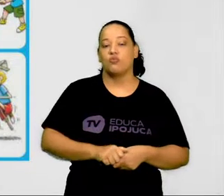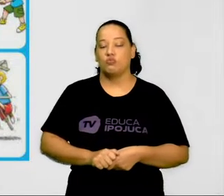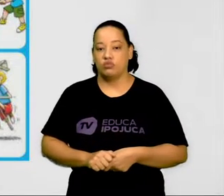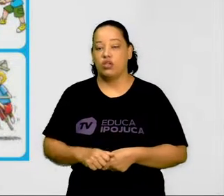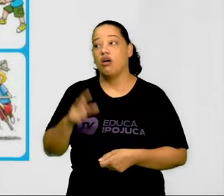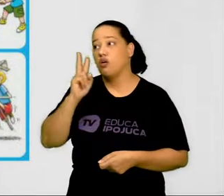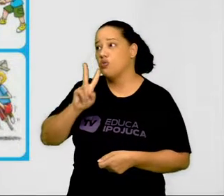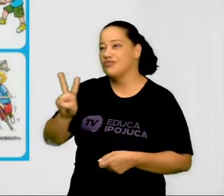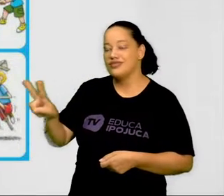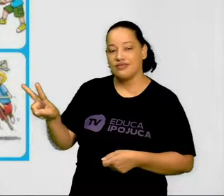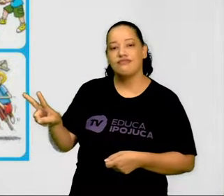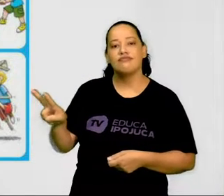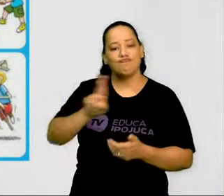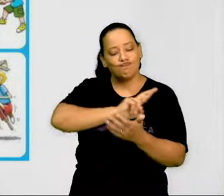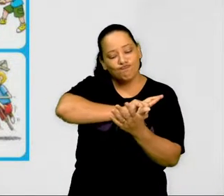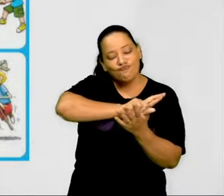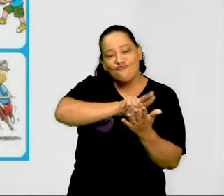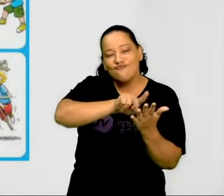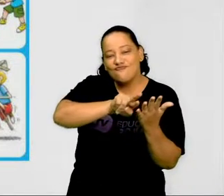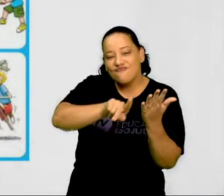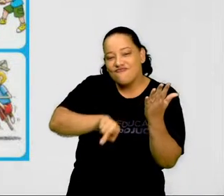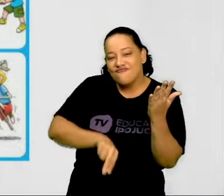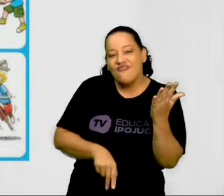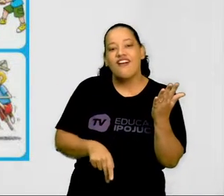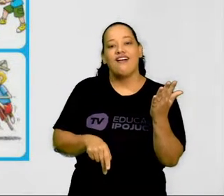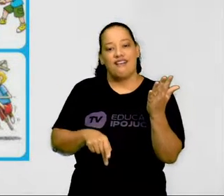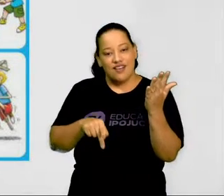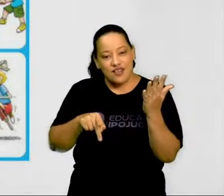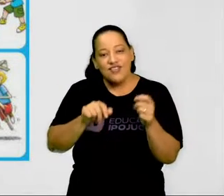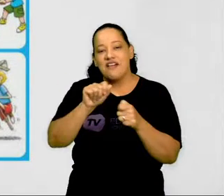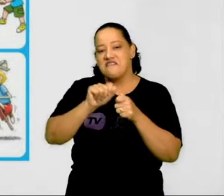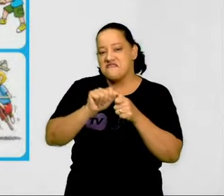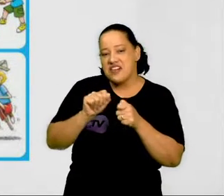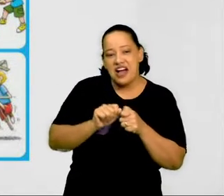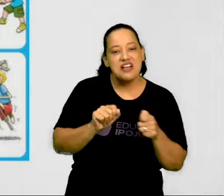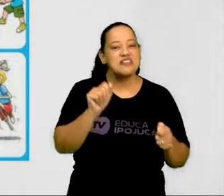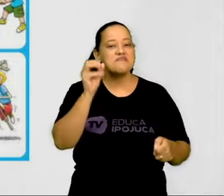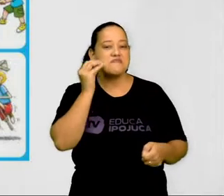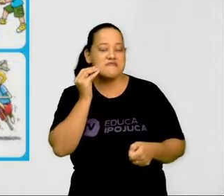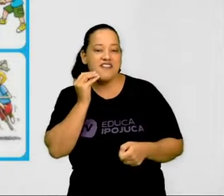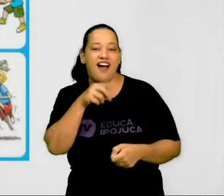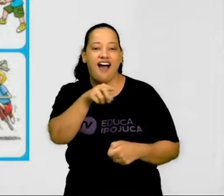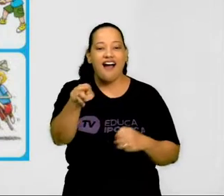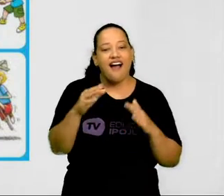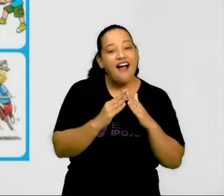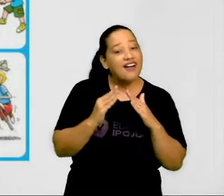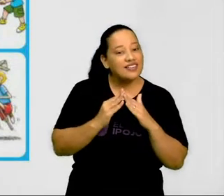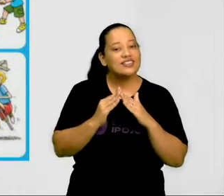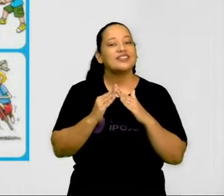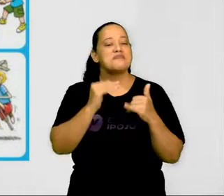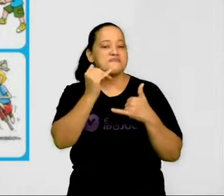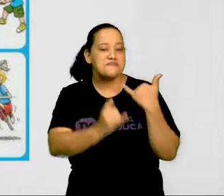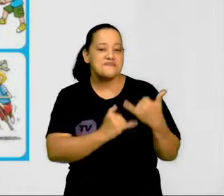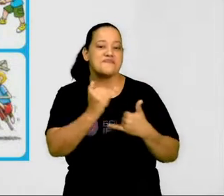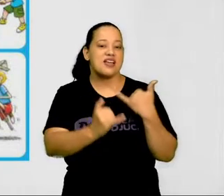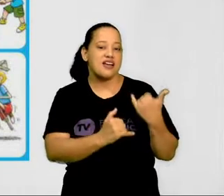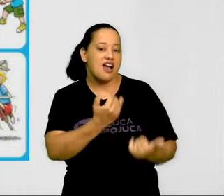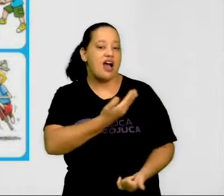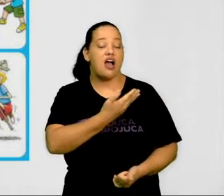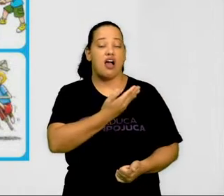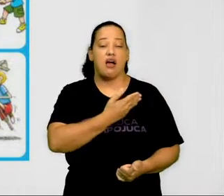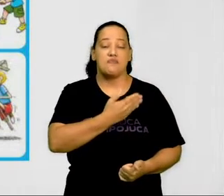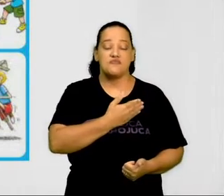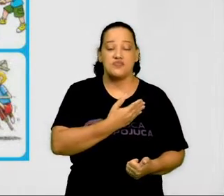Observe Quantas coisas podemos fazer experimentar aí na sua casa fazer essas brincadeiras com seus